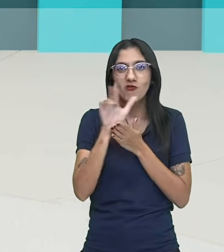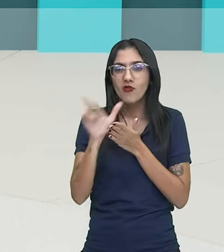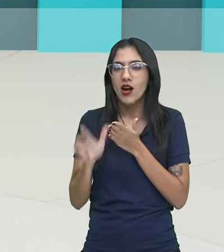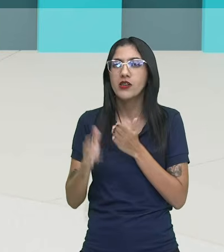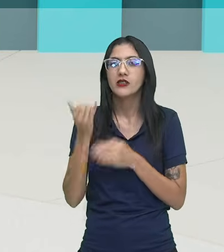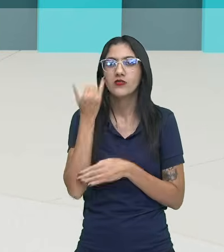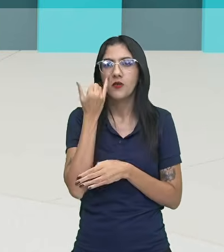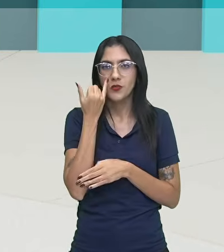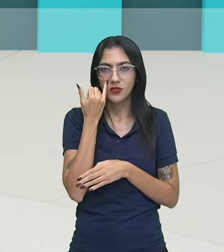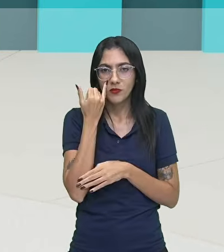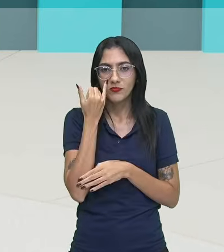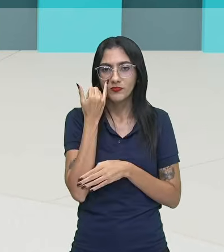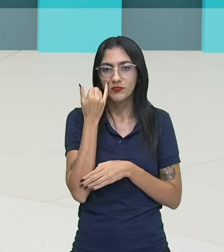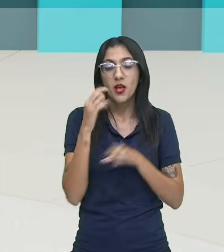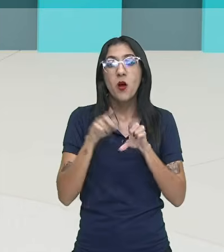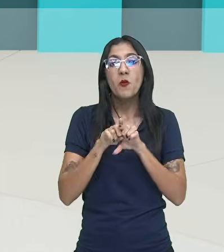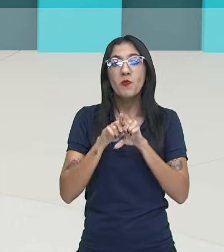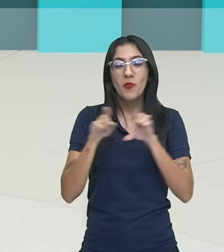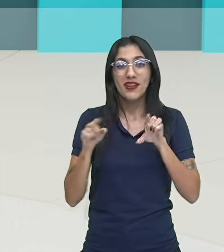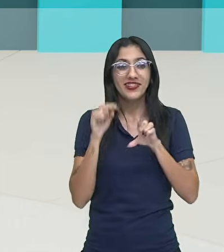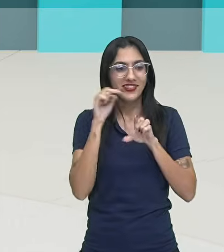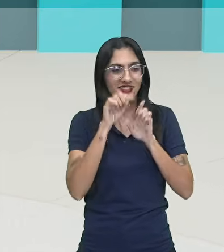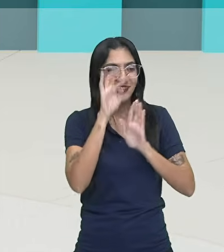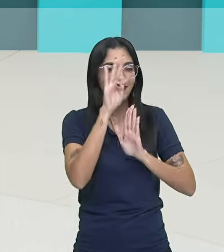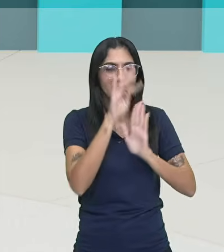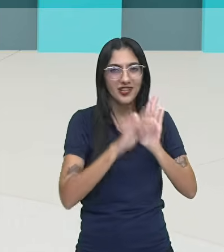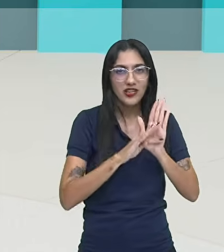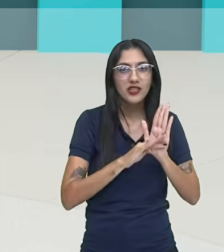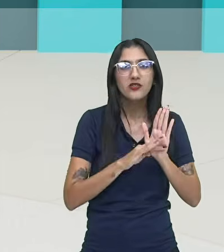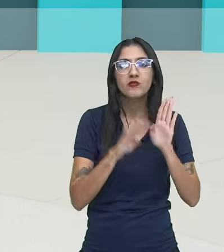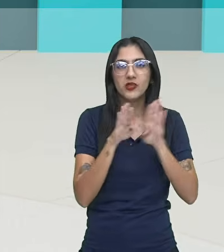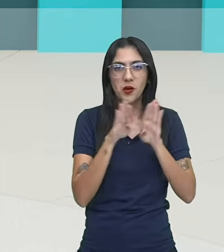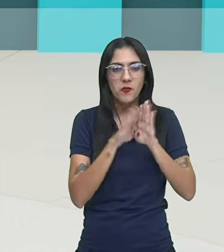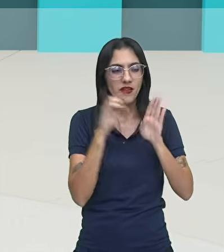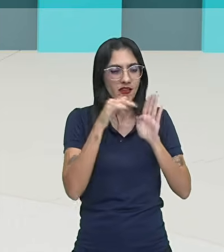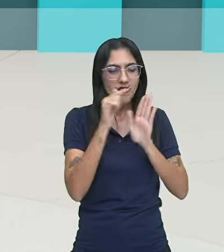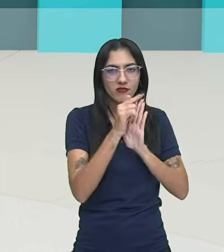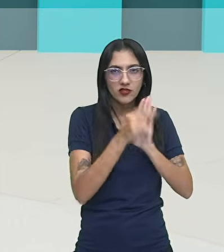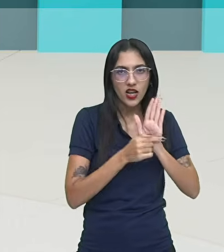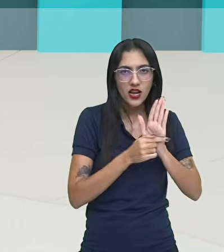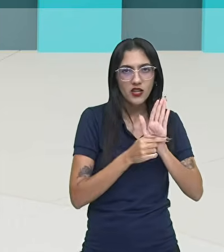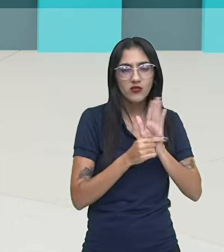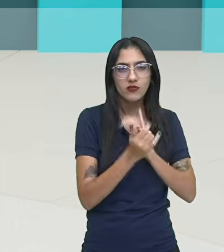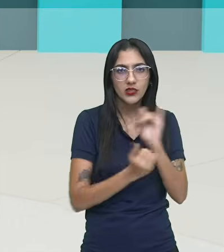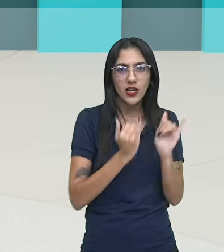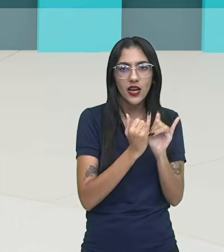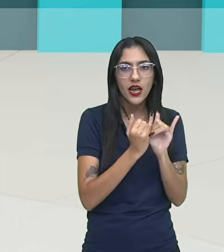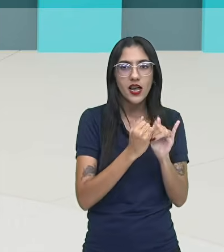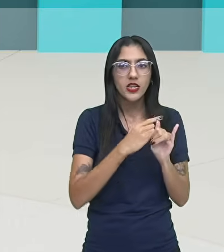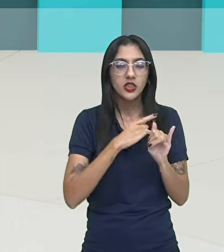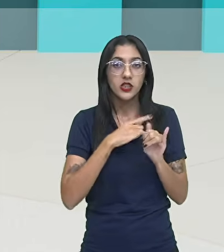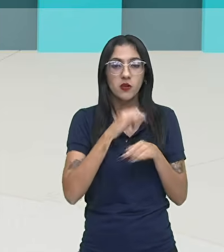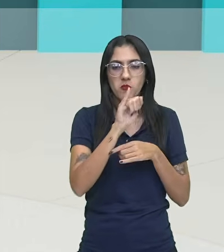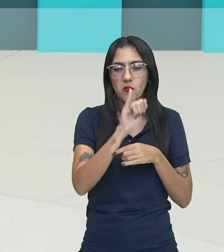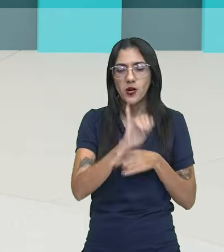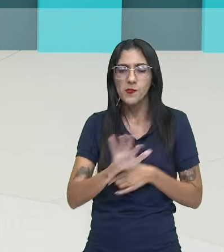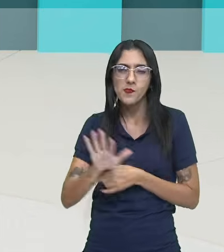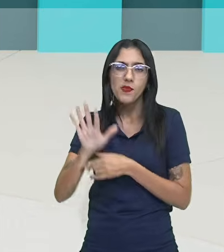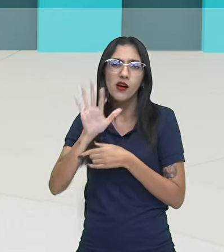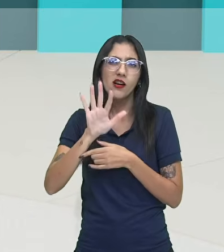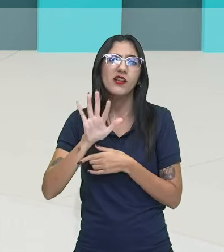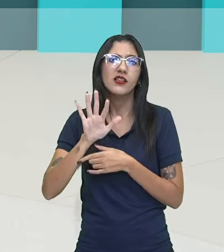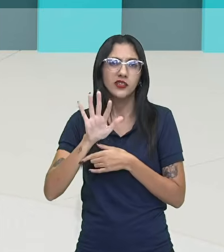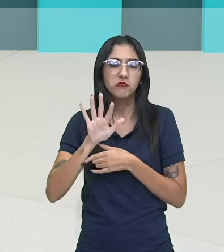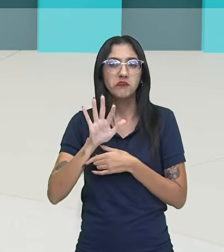Mas não só isso. Dentro do texto digital, ali, do gênero digital, eu tenho uma imagem, não